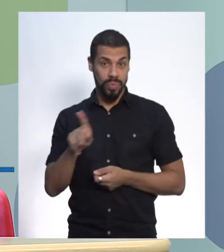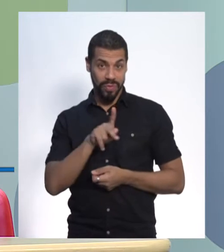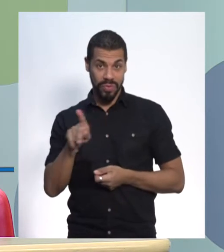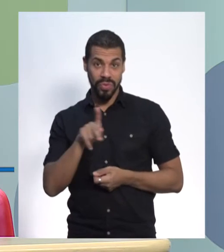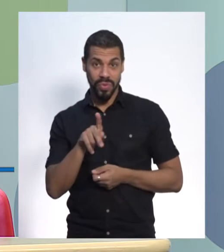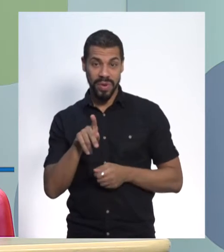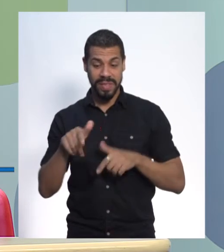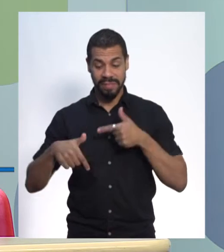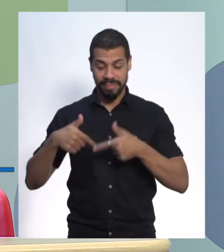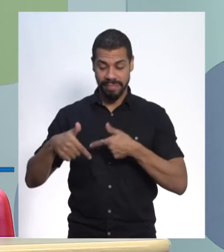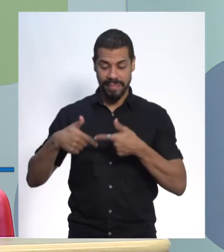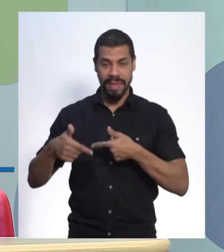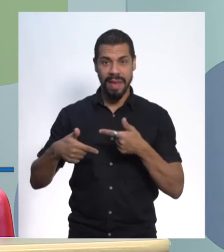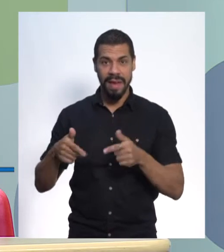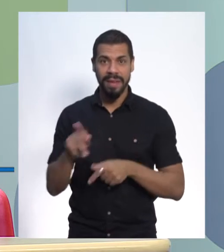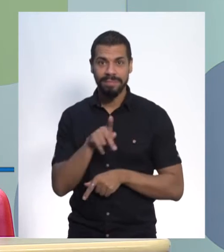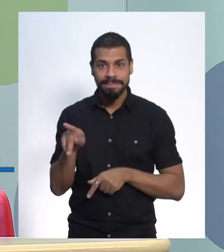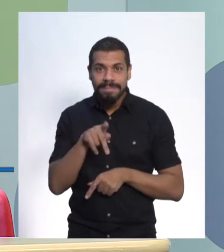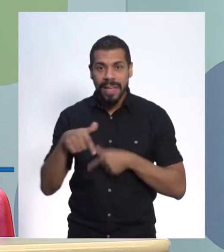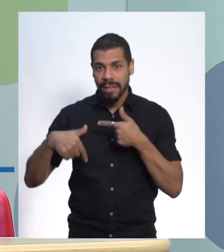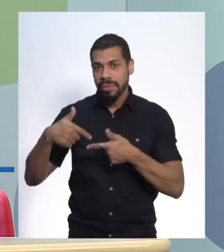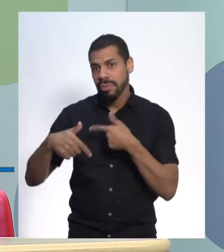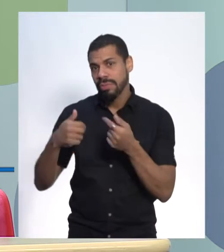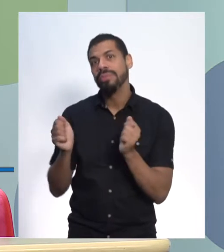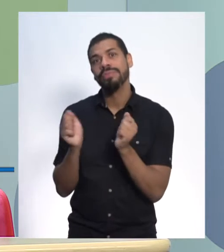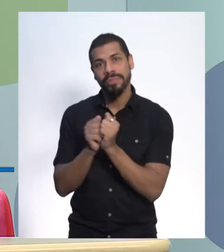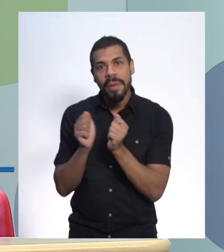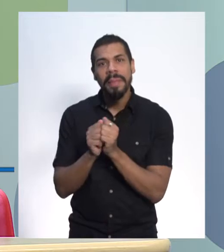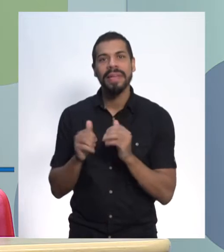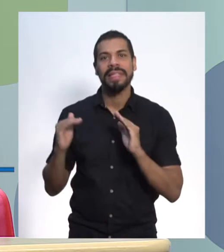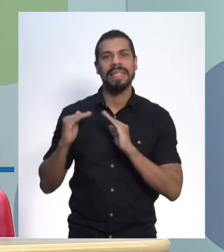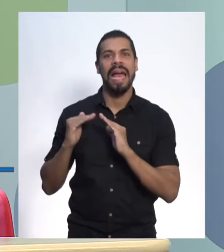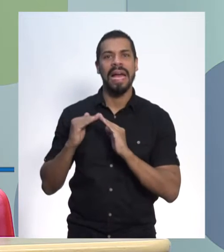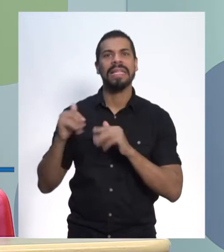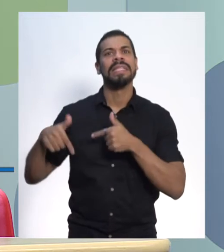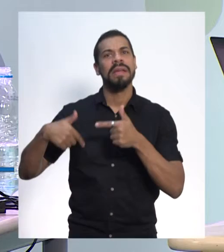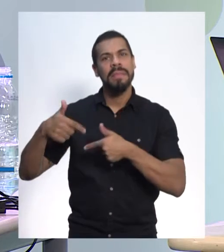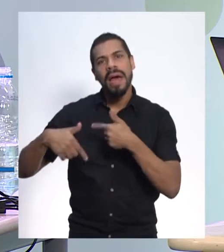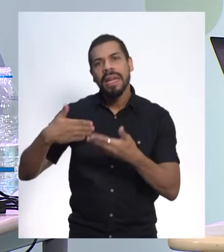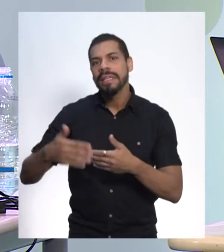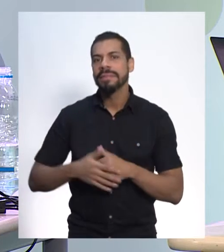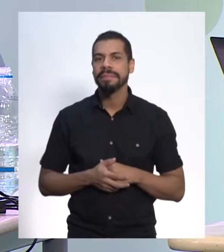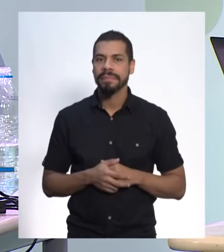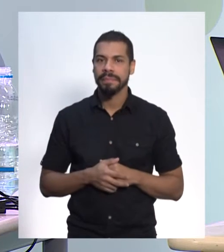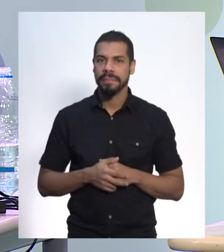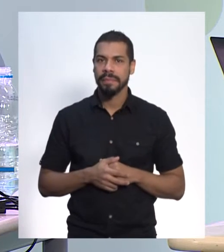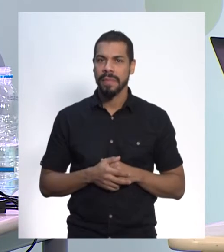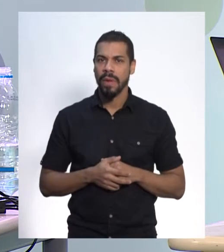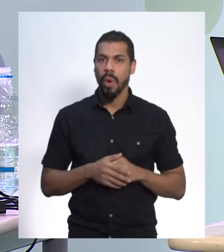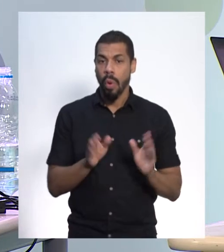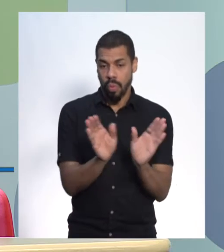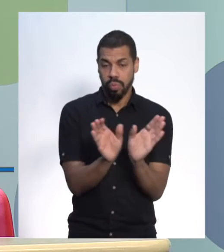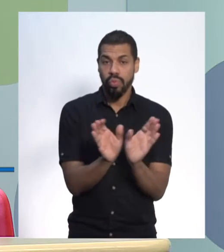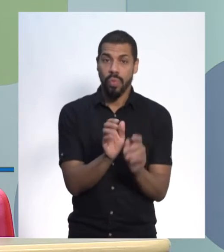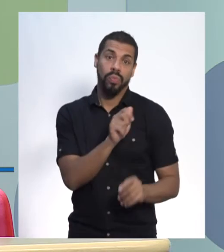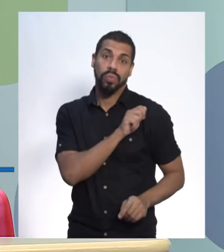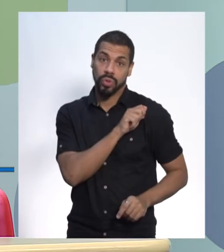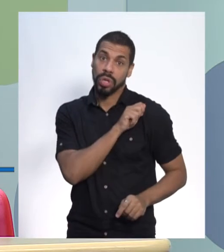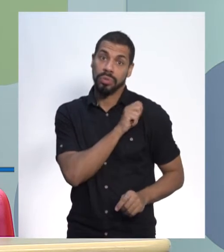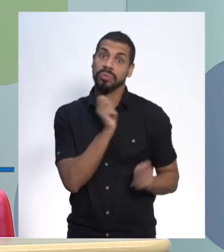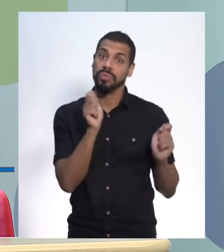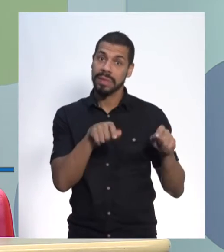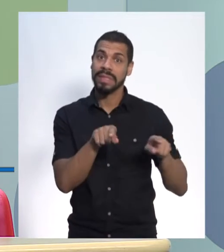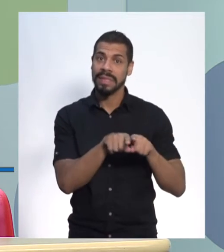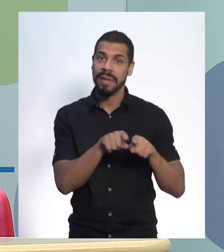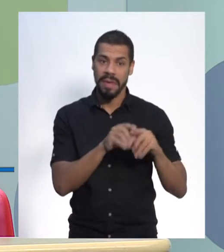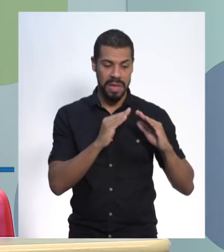agora trabalhando, estão atuando para combater essa doença. Então, a gente tem outras pessoas, né, que estão organizadas ali. Os alunos também estão atuando, né? Os